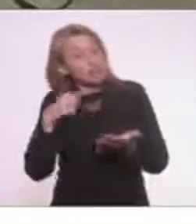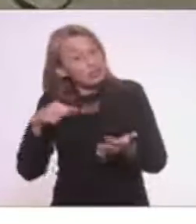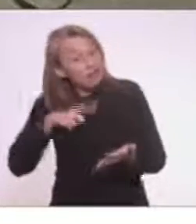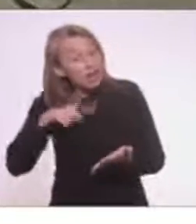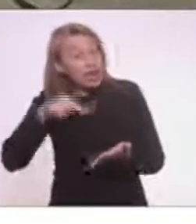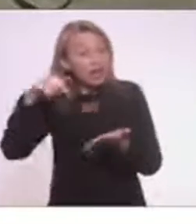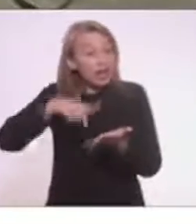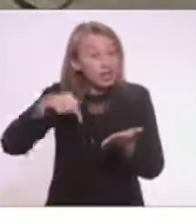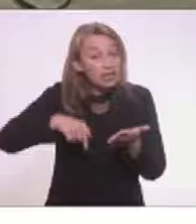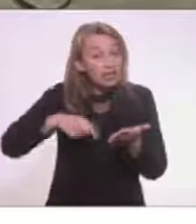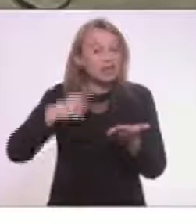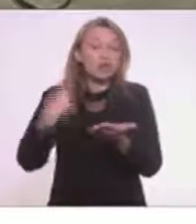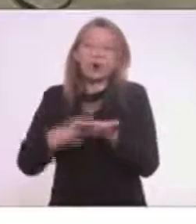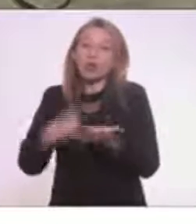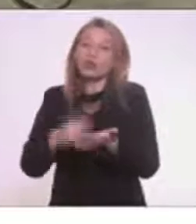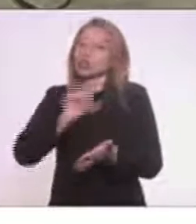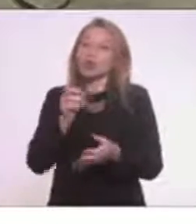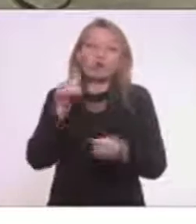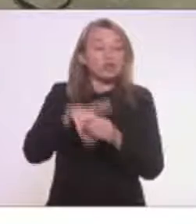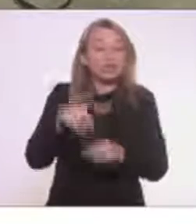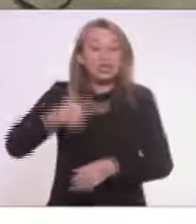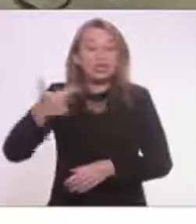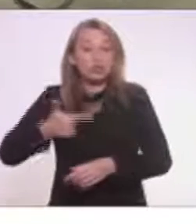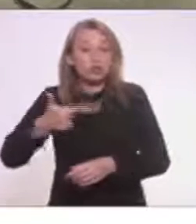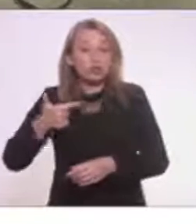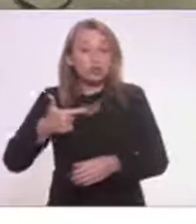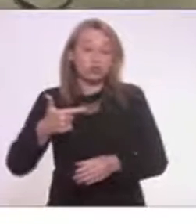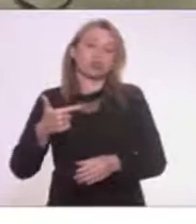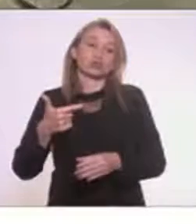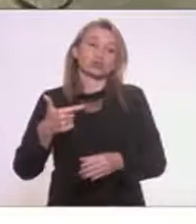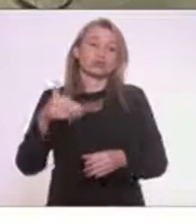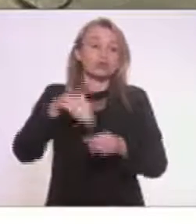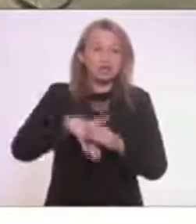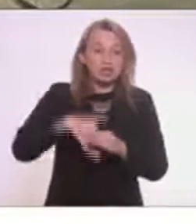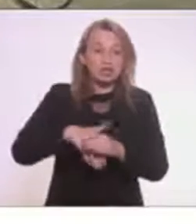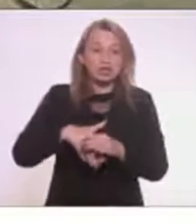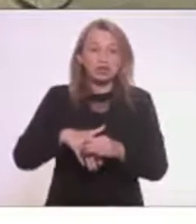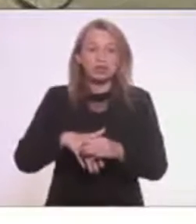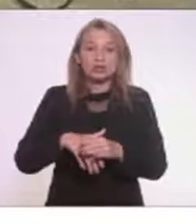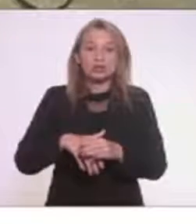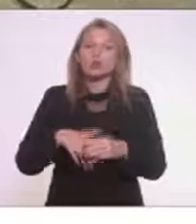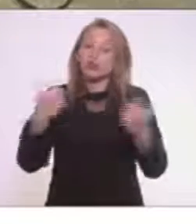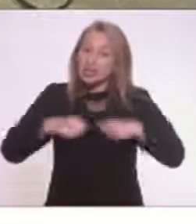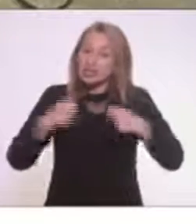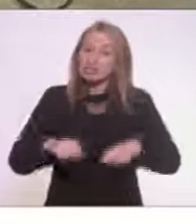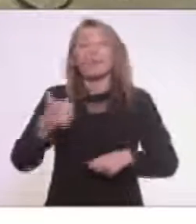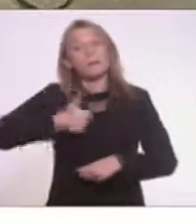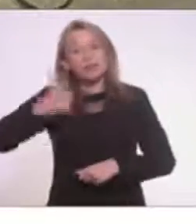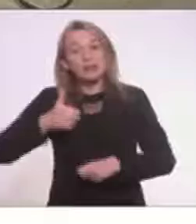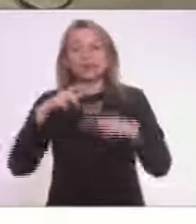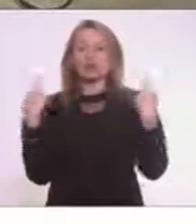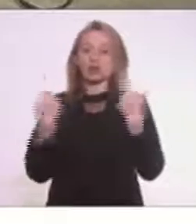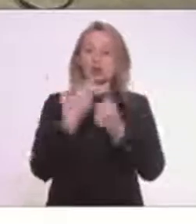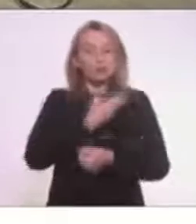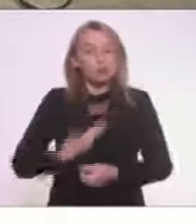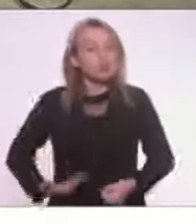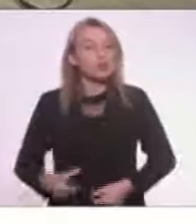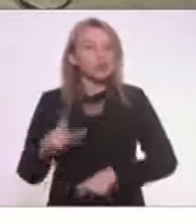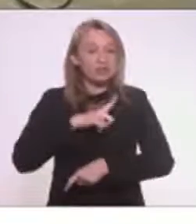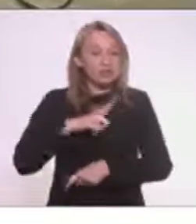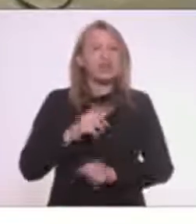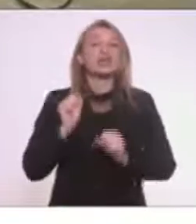para não se votar o segundo turno, sem se fazer audiência pública, e aí, se chegar a um acordo